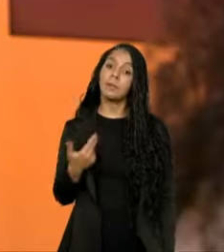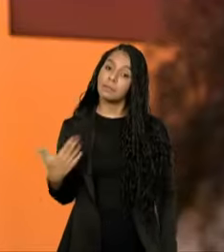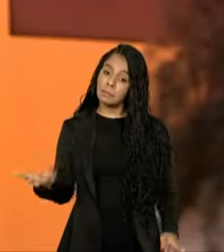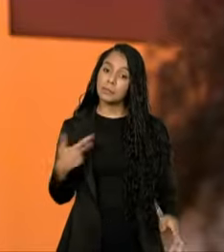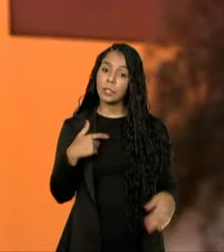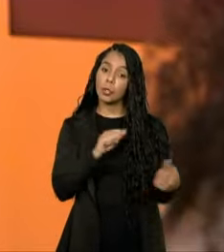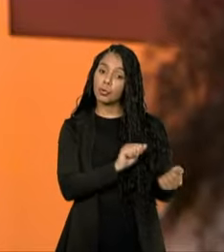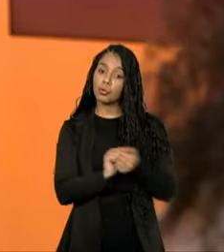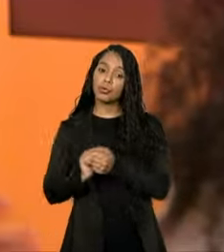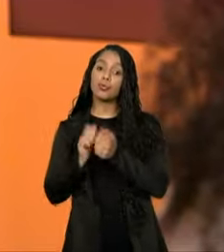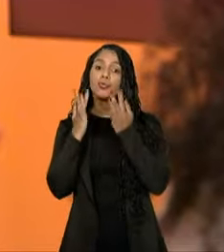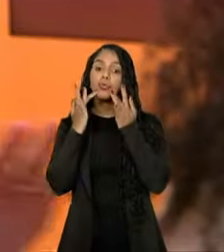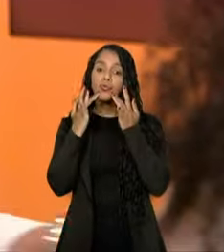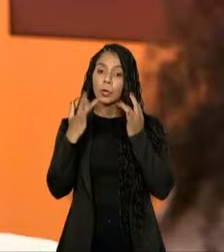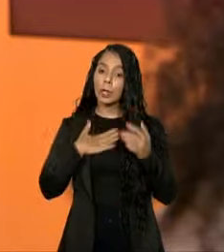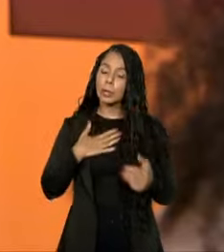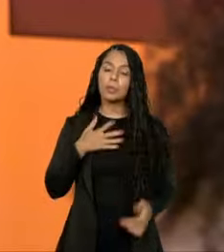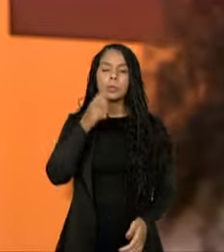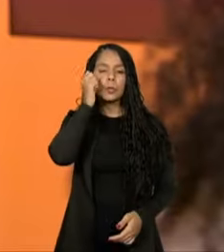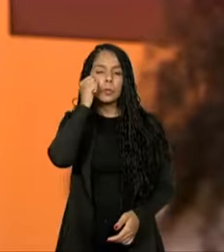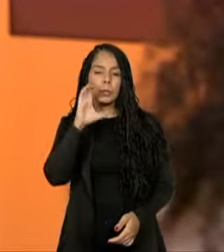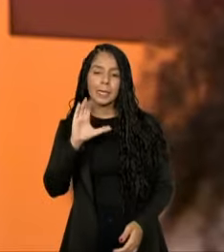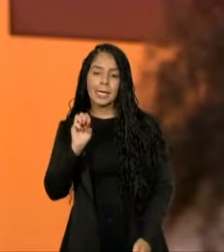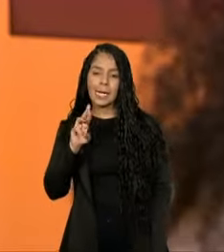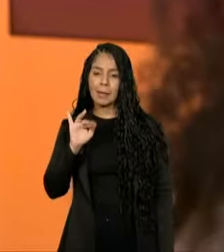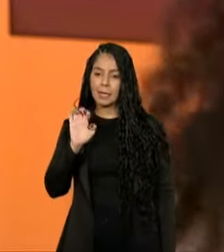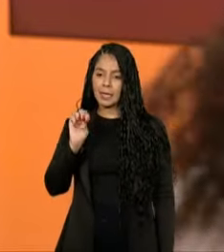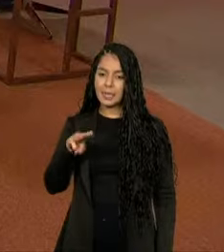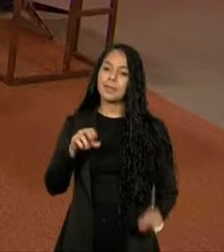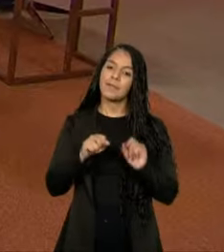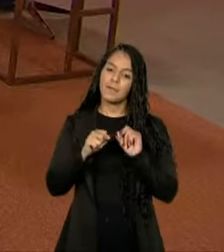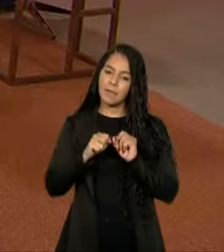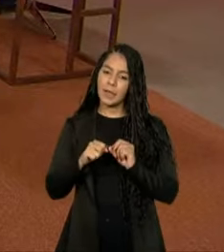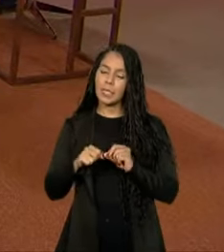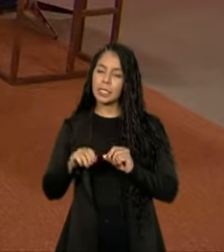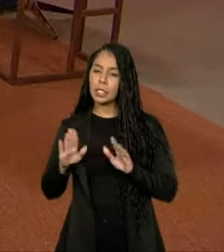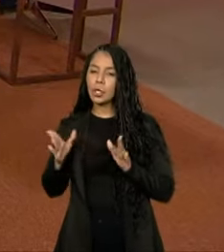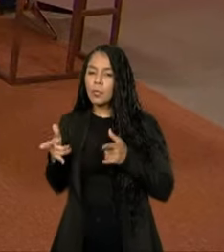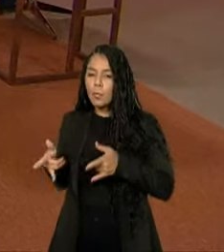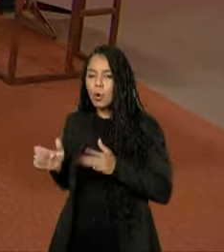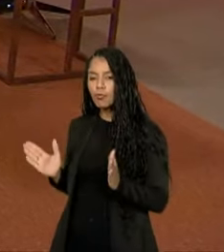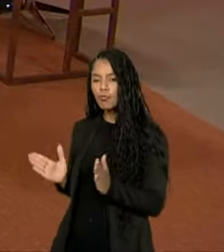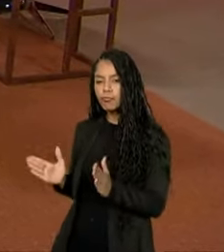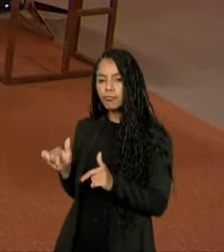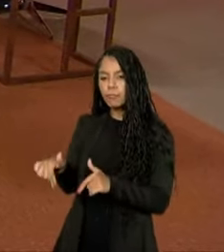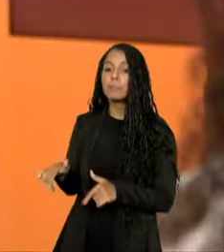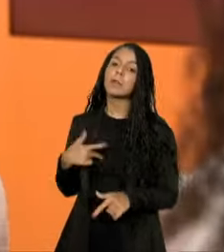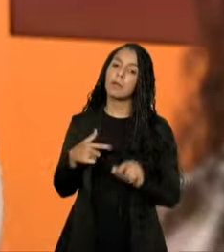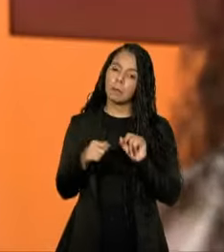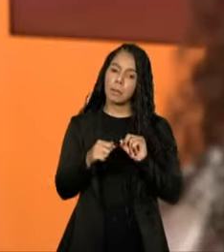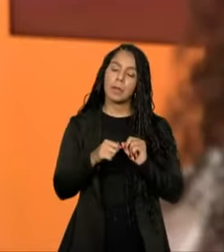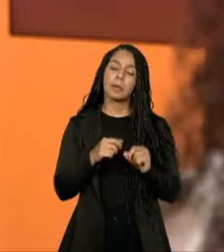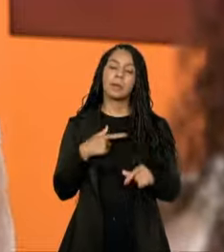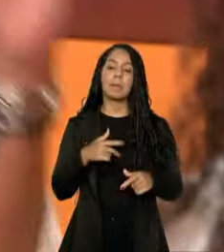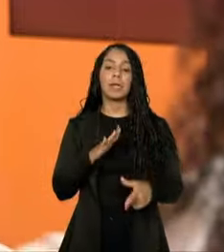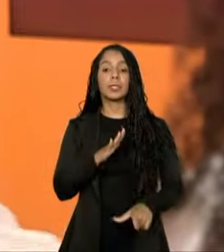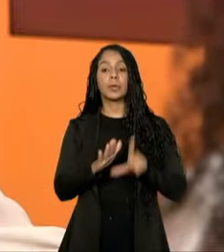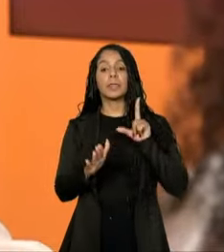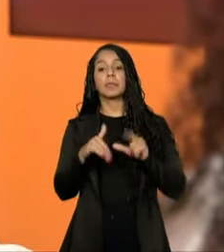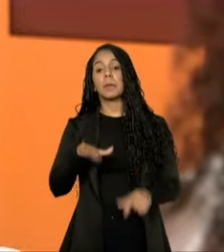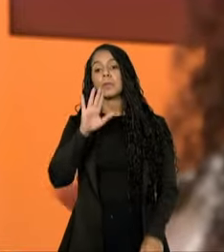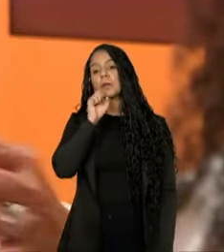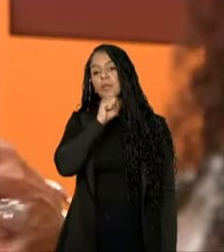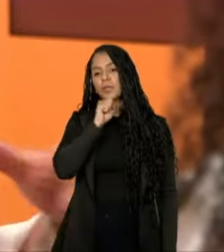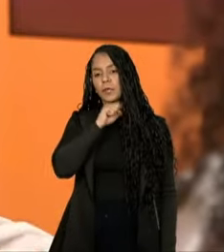carregava o teatro comigo pequenininho, botava para dormir no camarim, fazia uma caminha. Mas você antecipou o ninho vazio dos mais velhos. Mas eu né? antecipei o ninho vazio dos mais velhos, porque